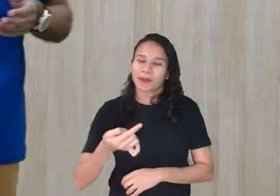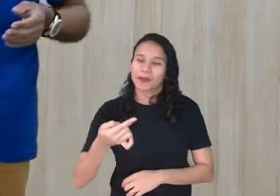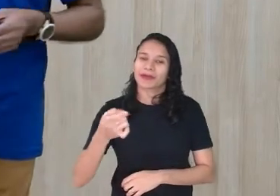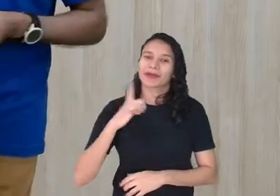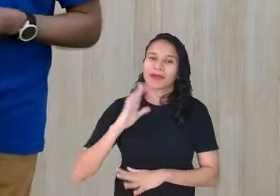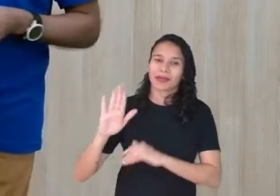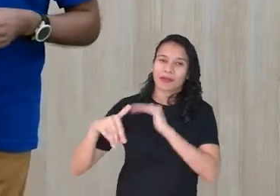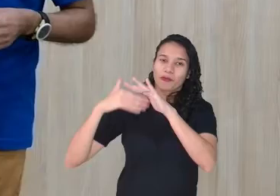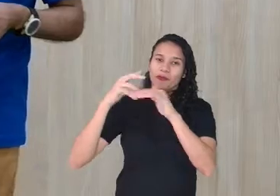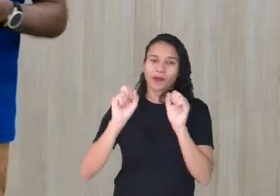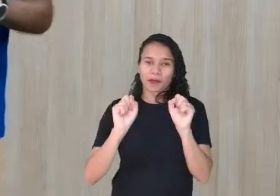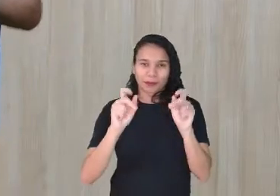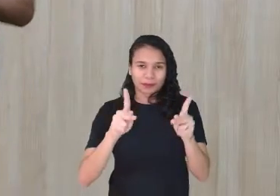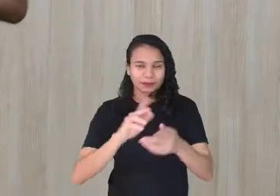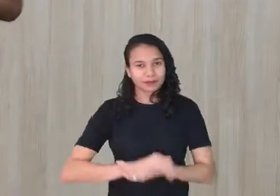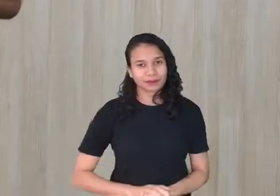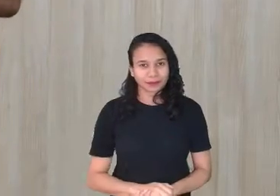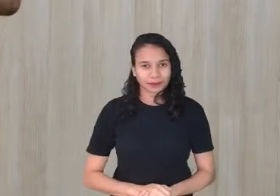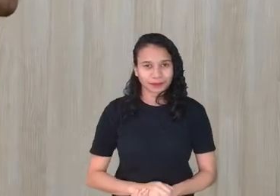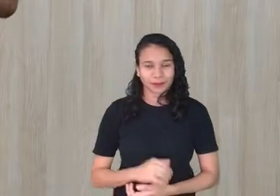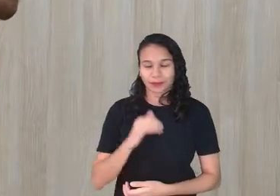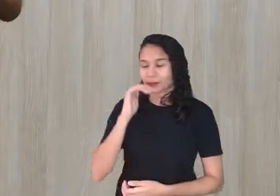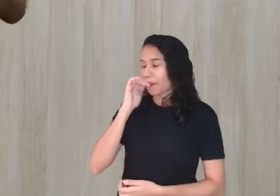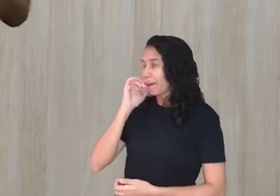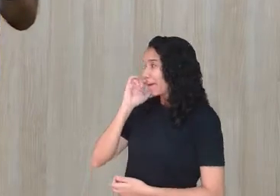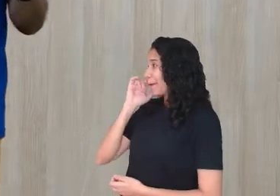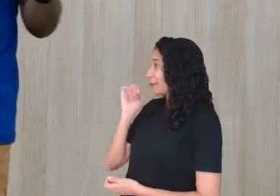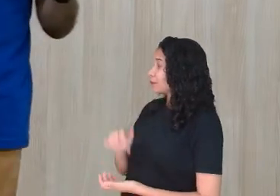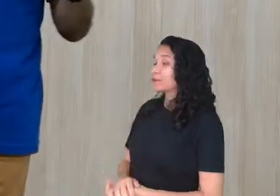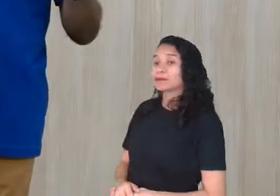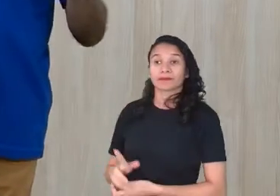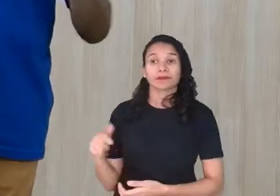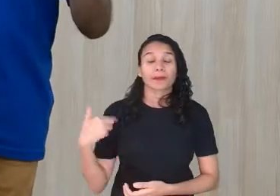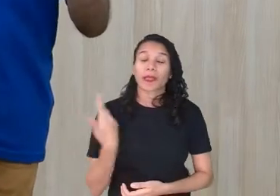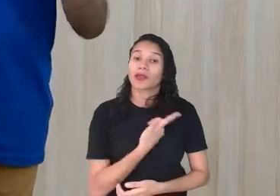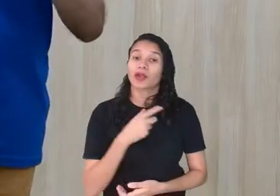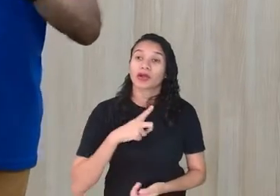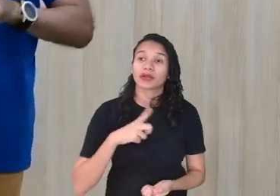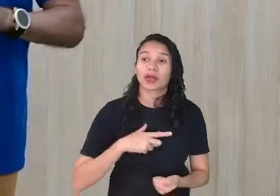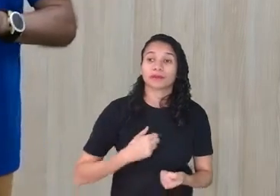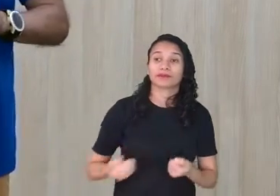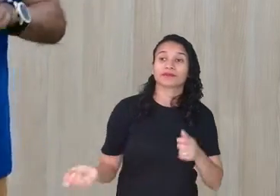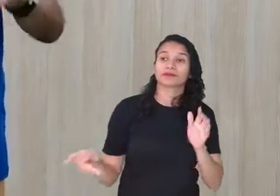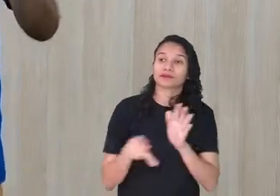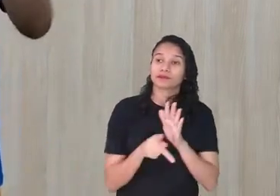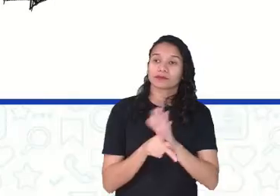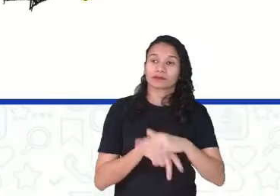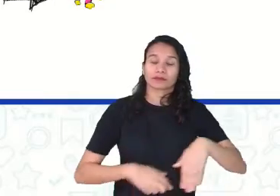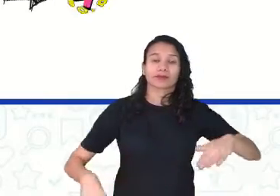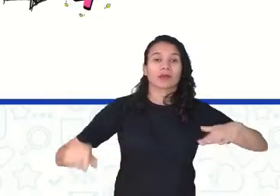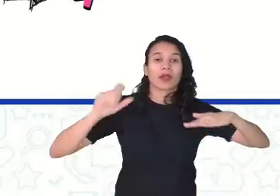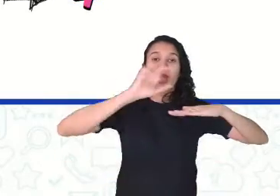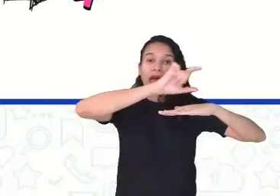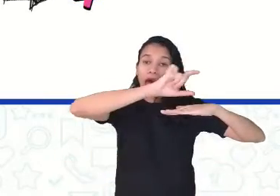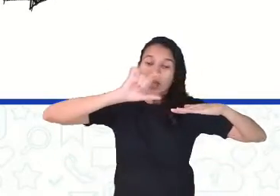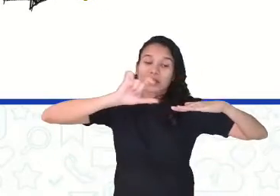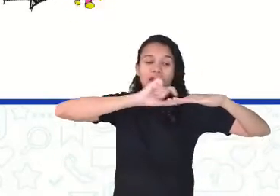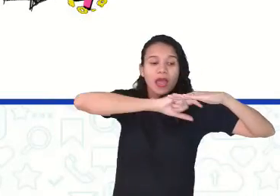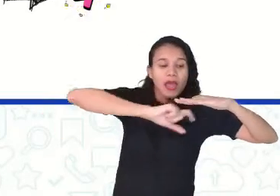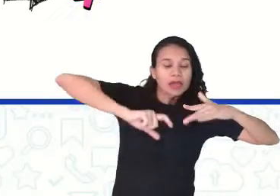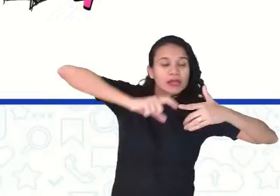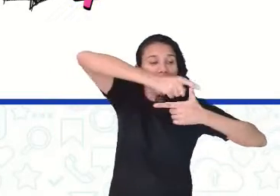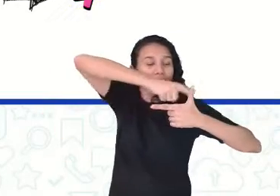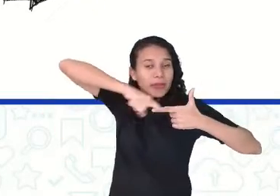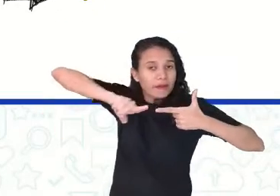o desenvolvimento, tá bom? Bom, então se a gente vai pegar os casos favoráveis, dividido pelos casos possíveis, vou ter aí o que eu chamo